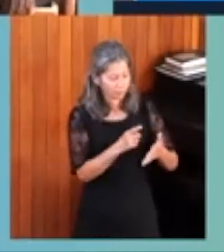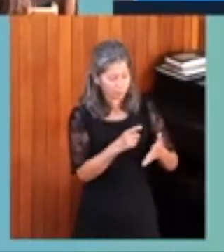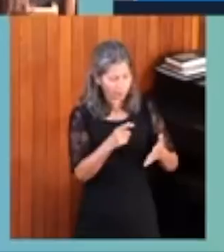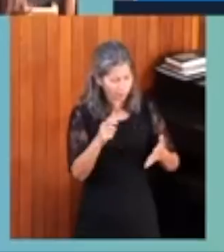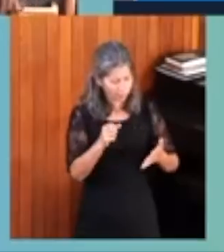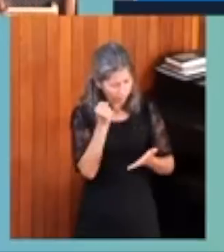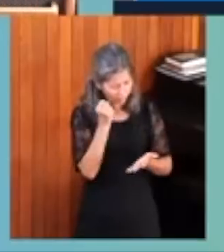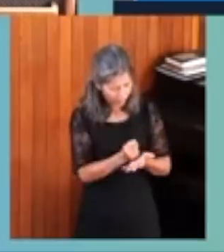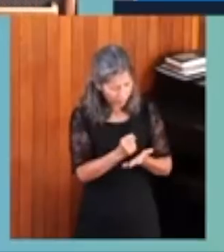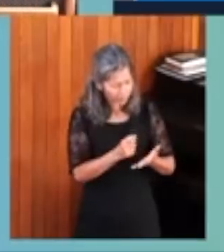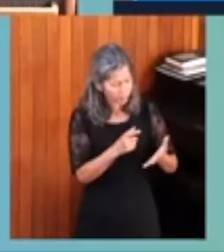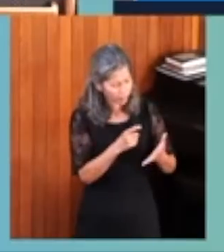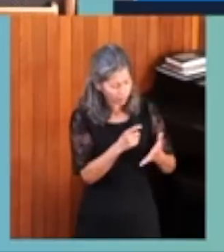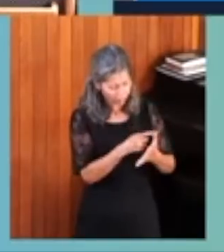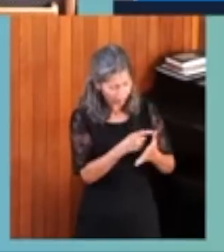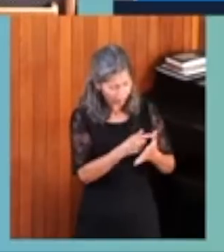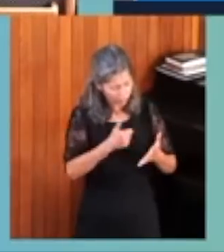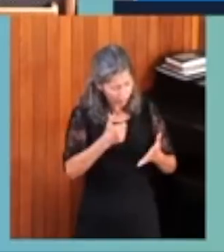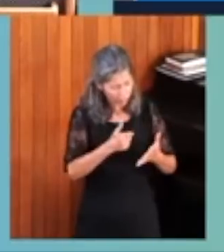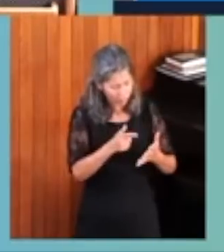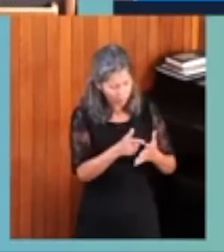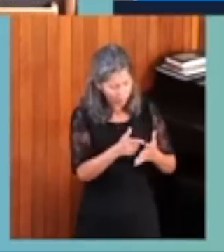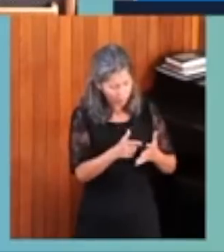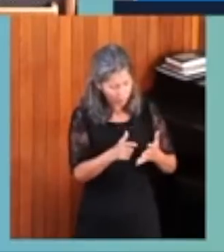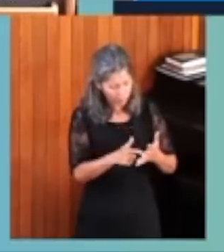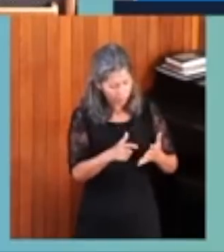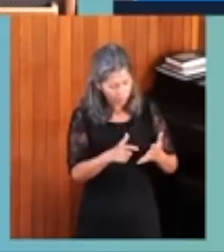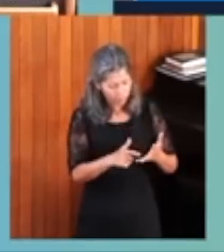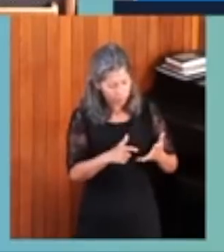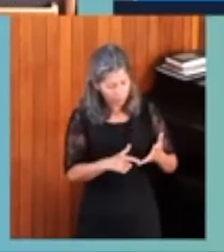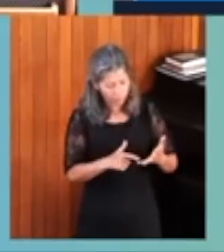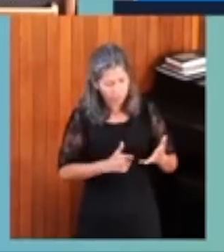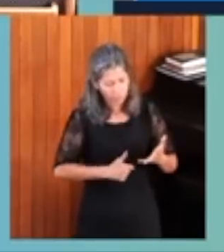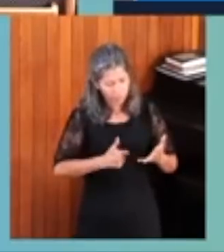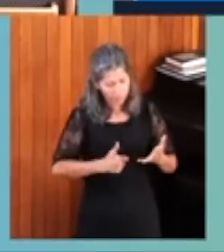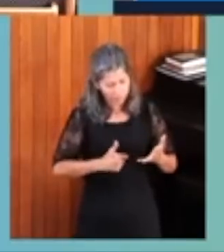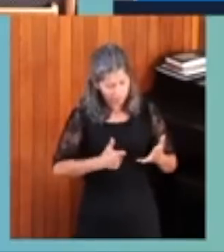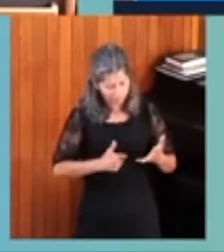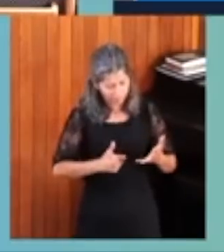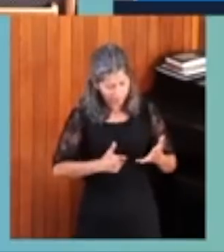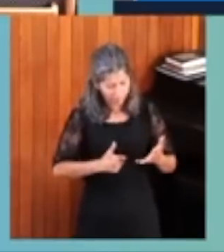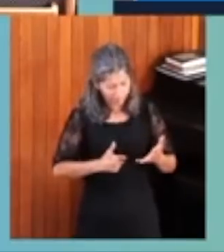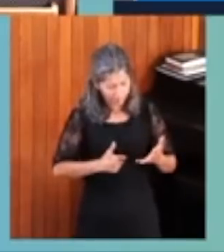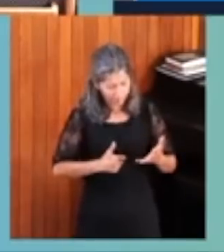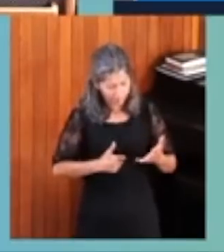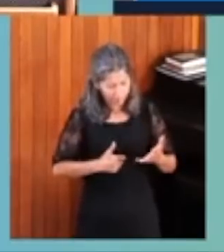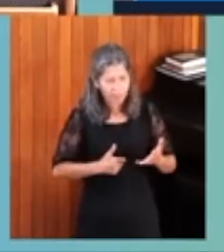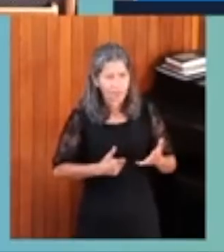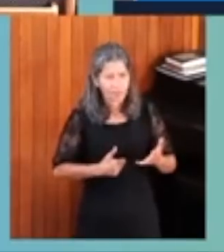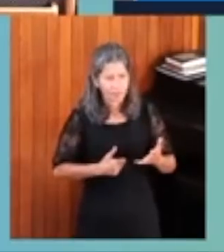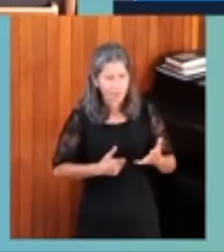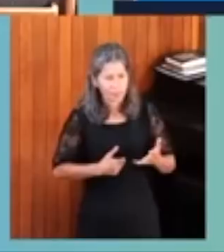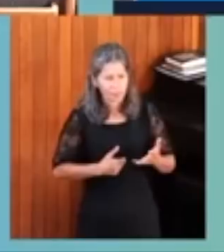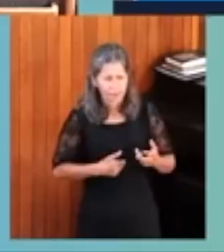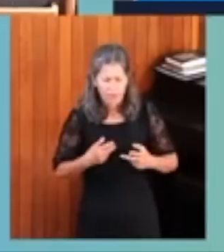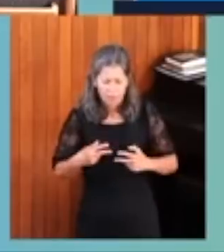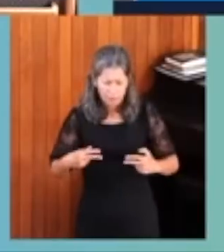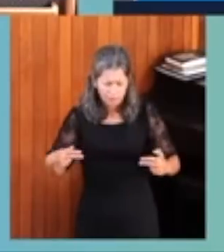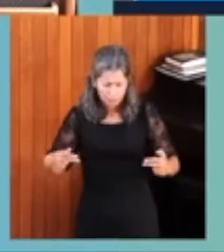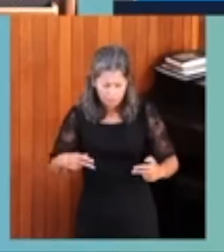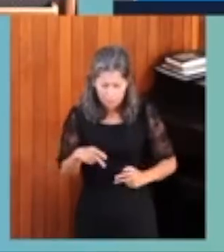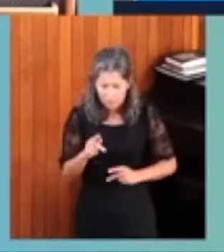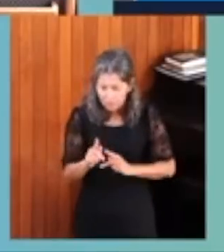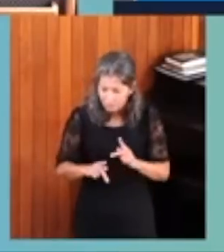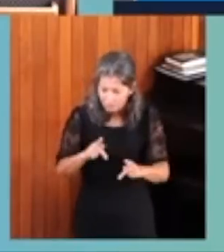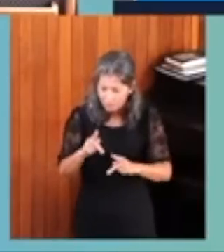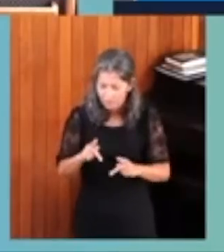é o tempo do fim. Aí há um interlúdio, um intervalo na narrativa para descrever coisas a respeito do povo de Deus,